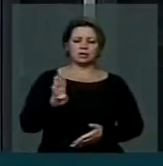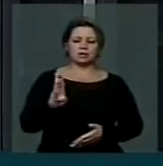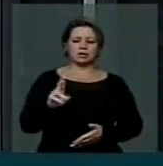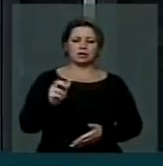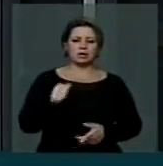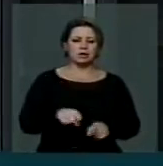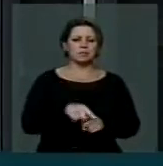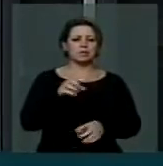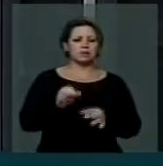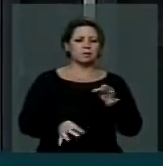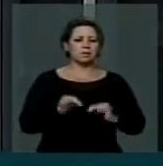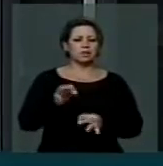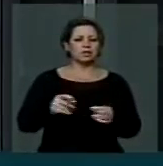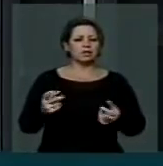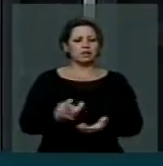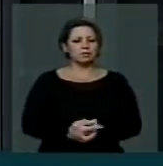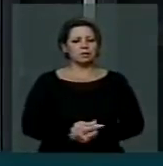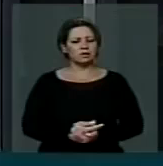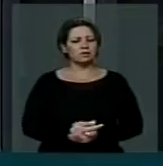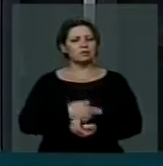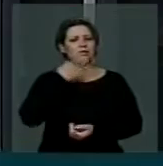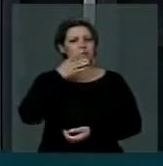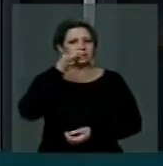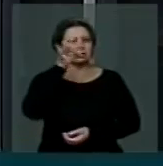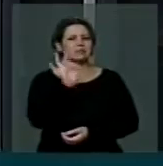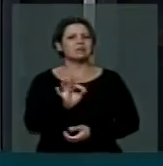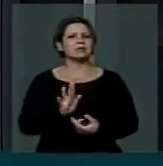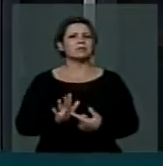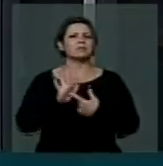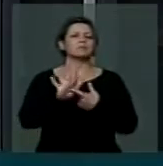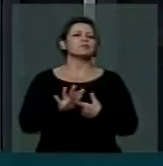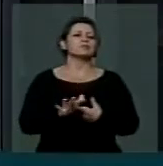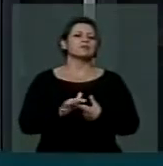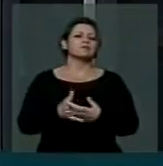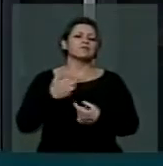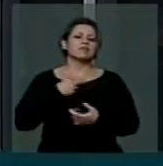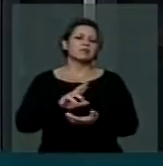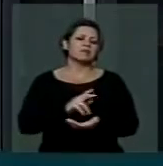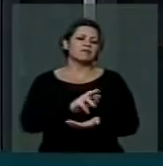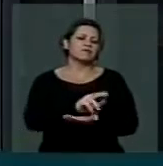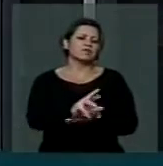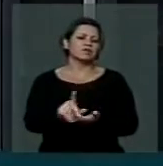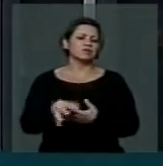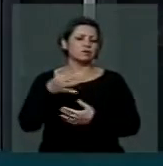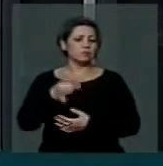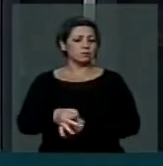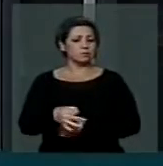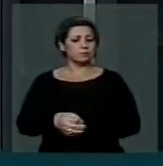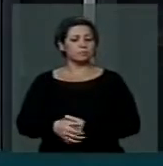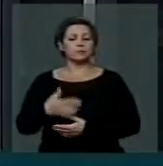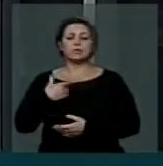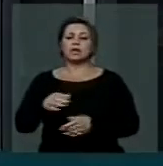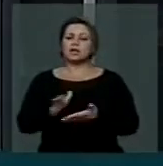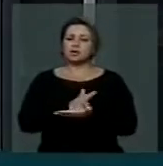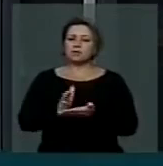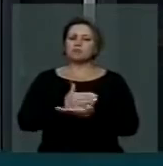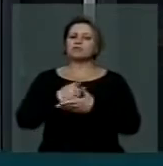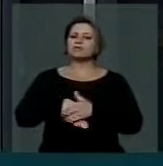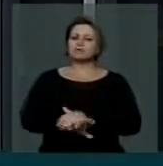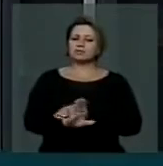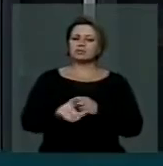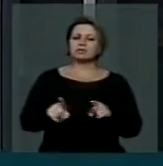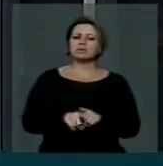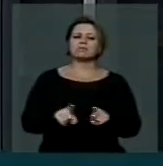Tribunal Internacional Penal certamente traz dali muitas virtudes e alguns vícios também, que